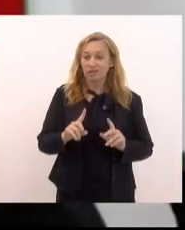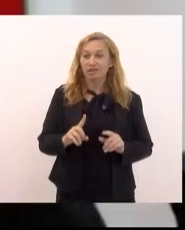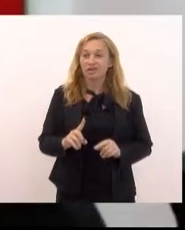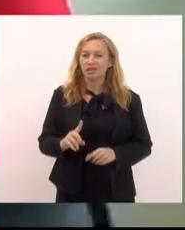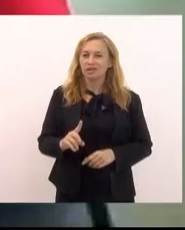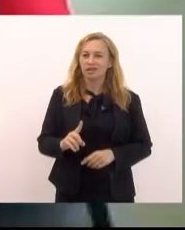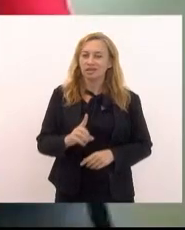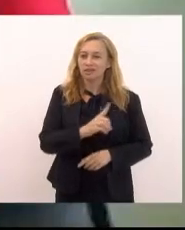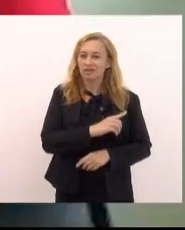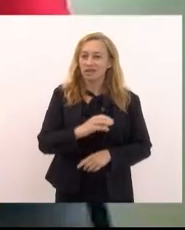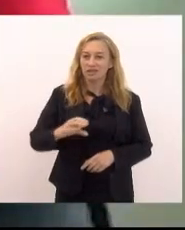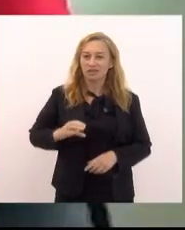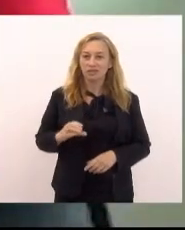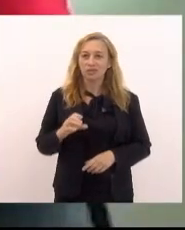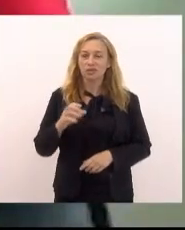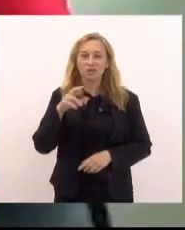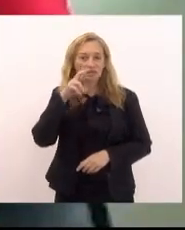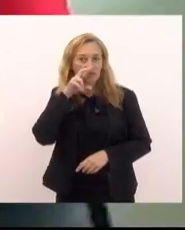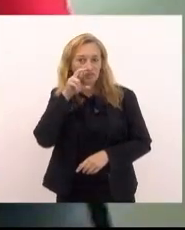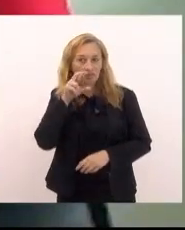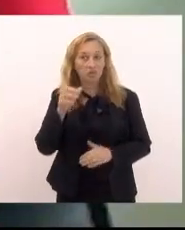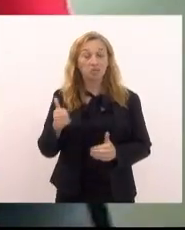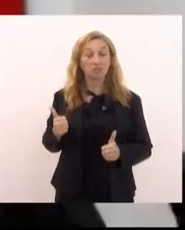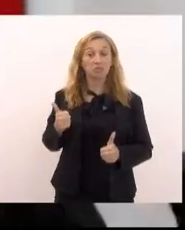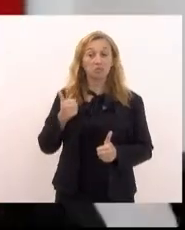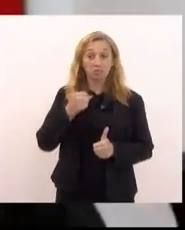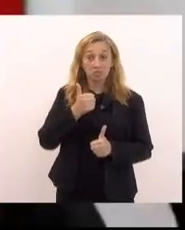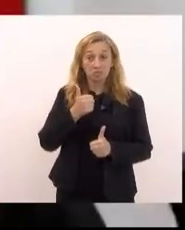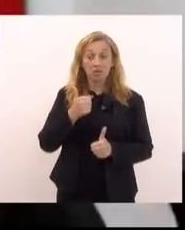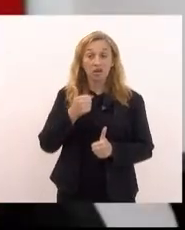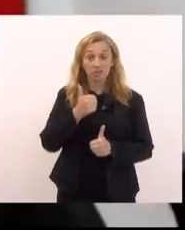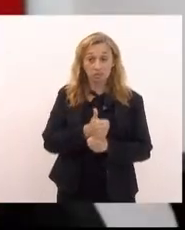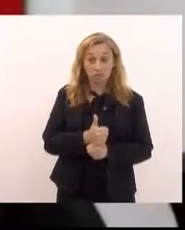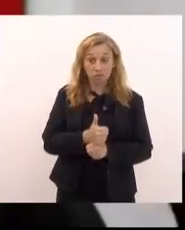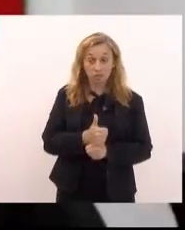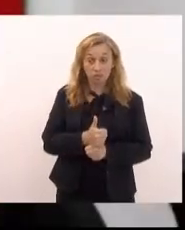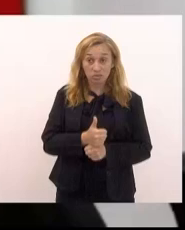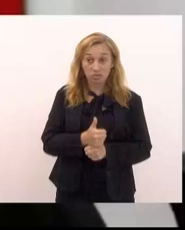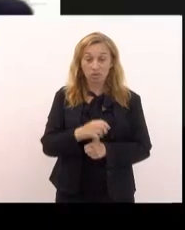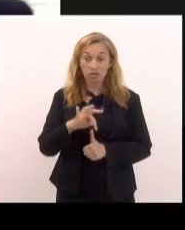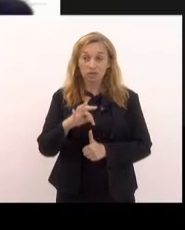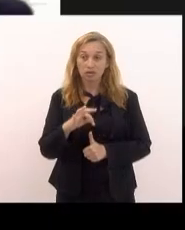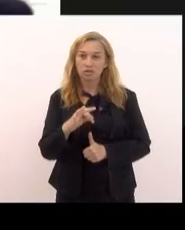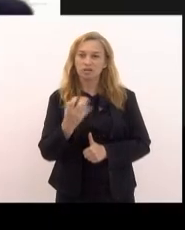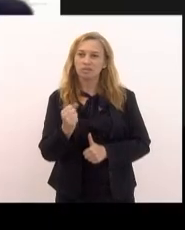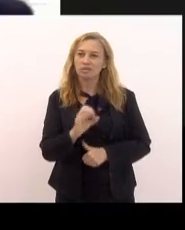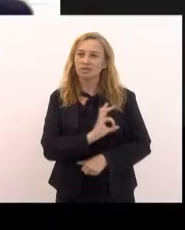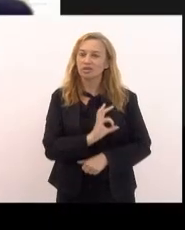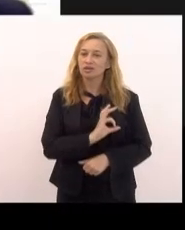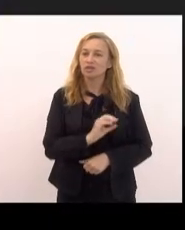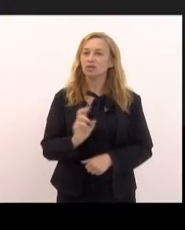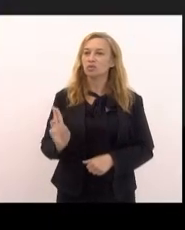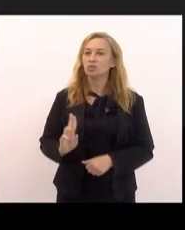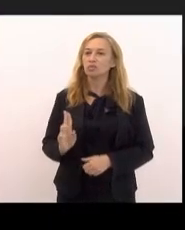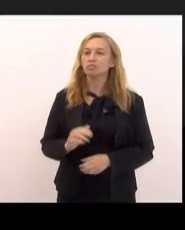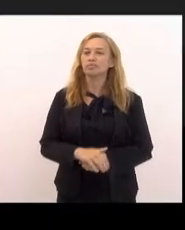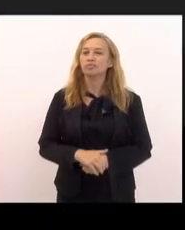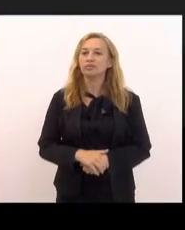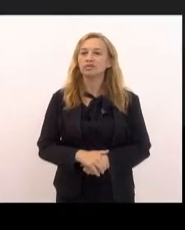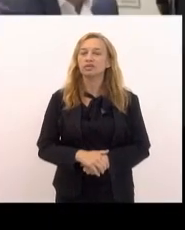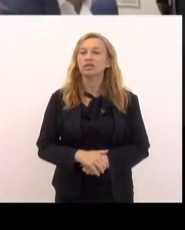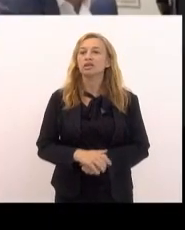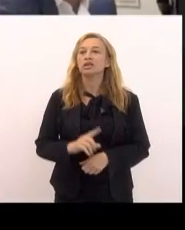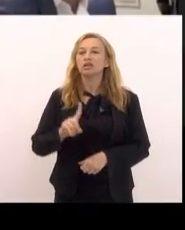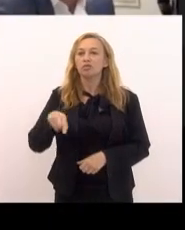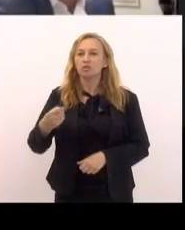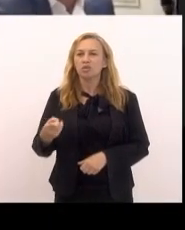Reis. Então, eu vou passar a presidência para a Vossa Excelência. Tem mais oradores? Me inscrevo, deputada. Então, seguida,